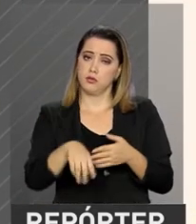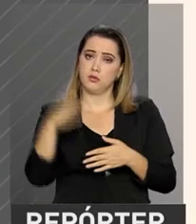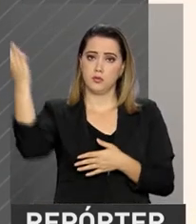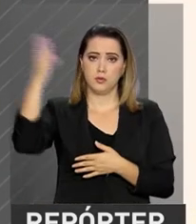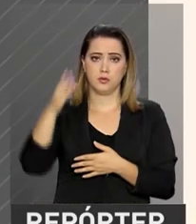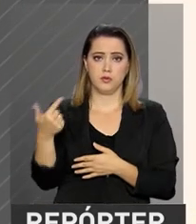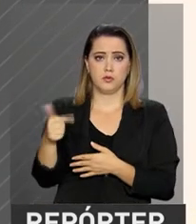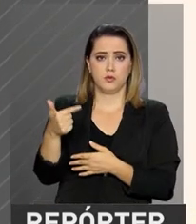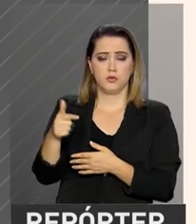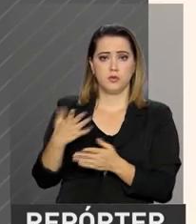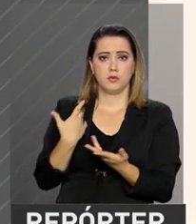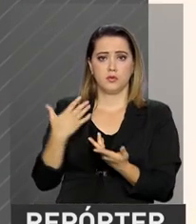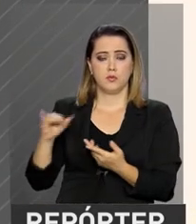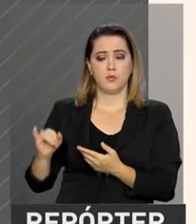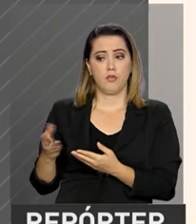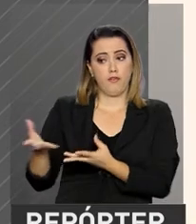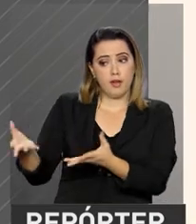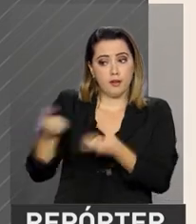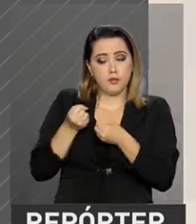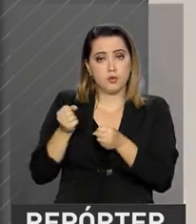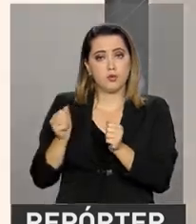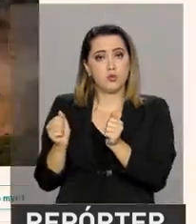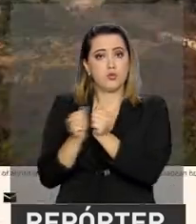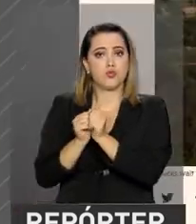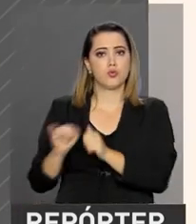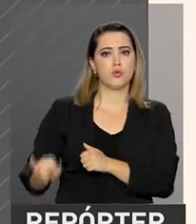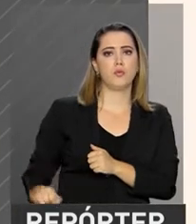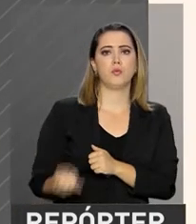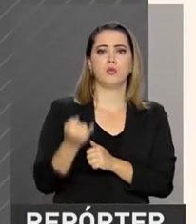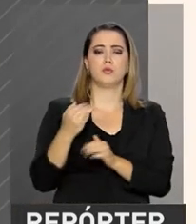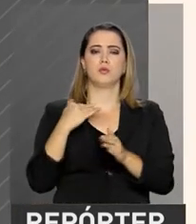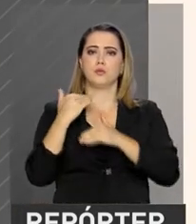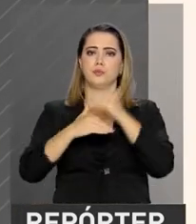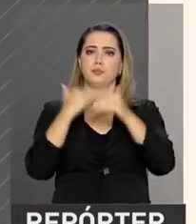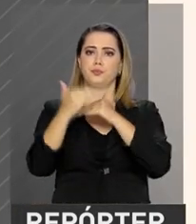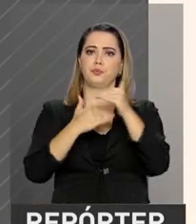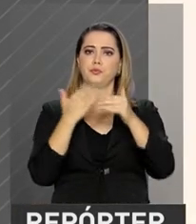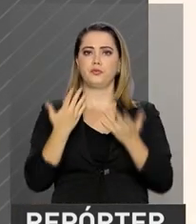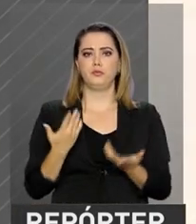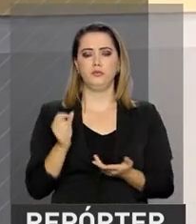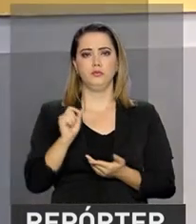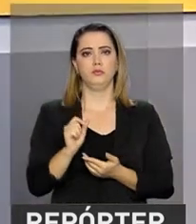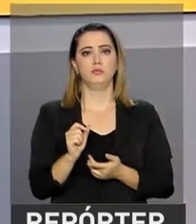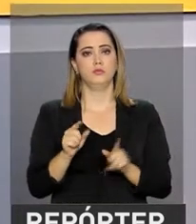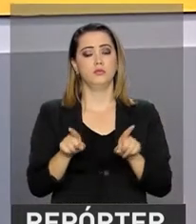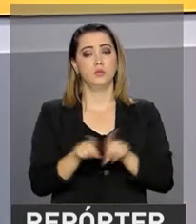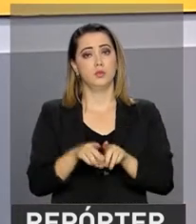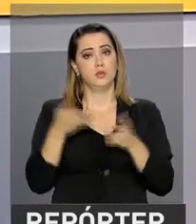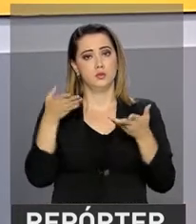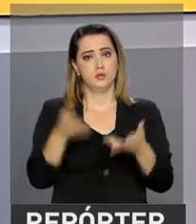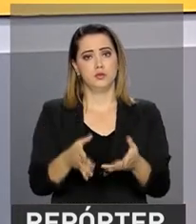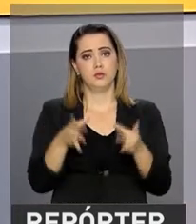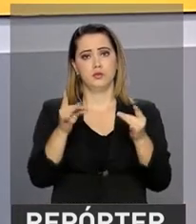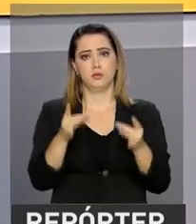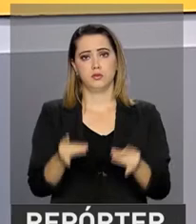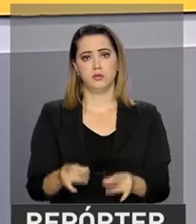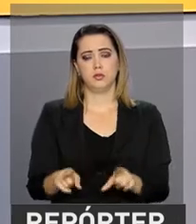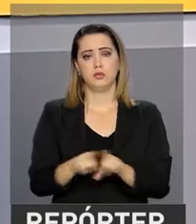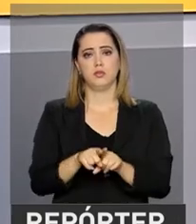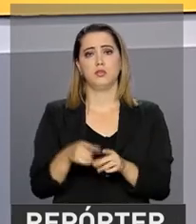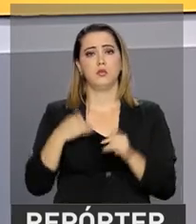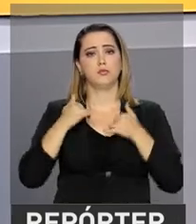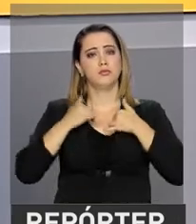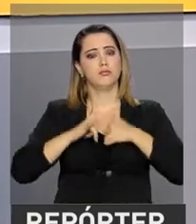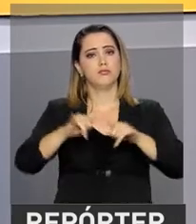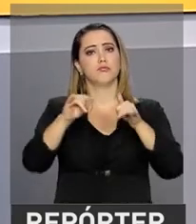o brasil não vai deixar passar a oportunidade para investir e crescer o financial destaca ainda o setor de